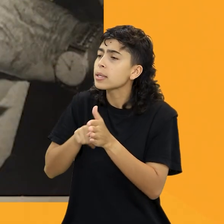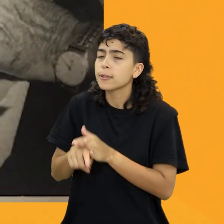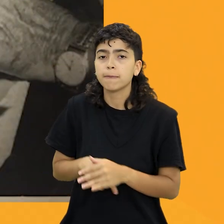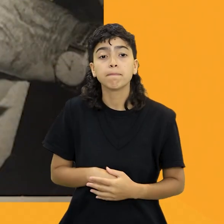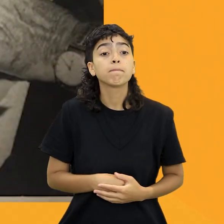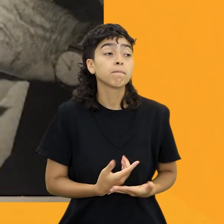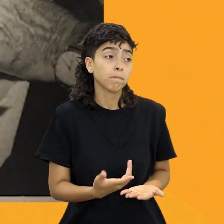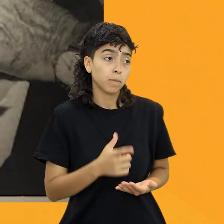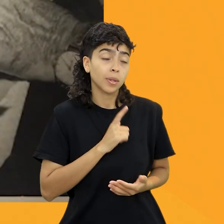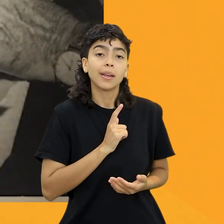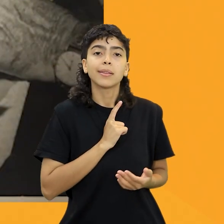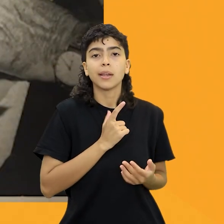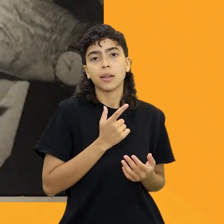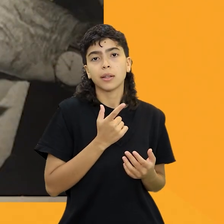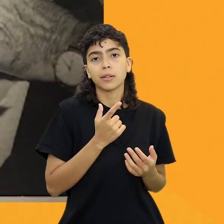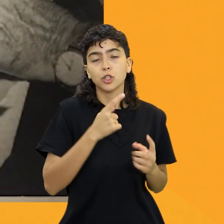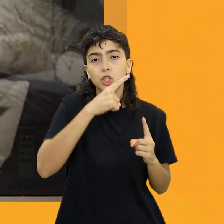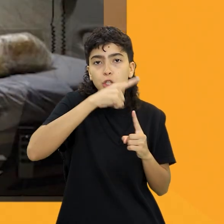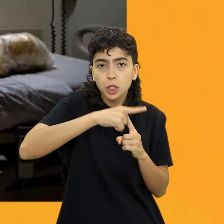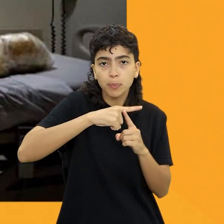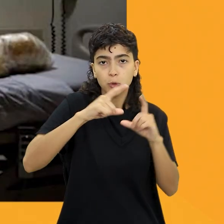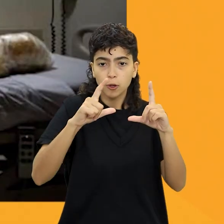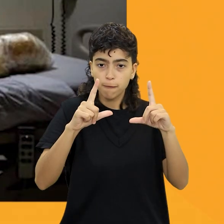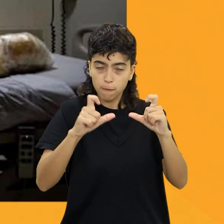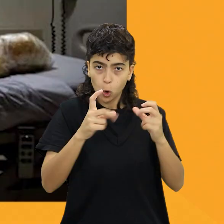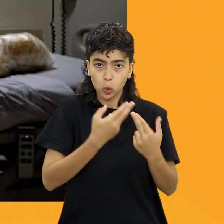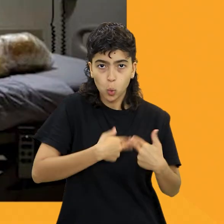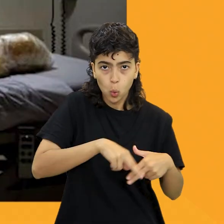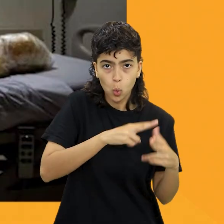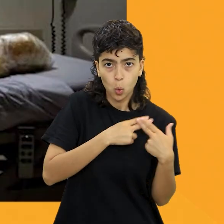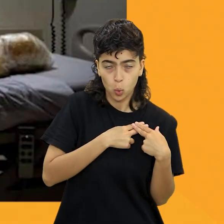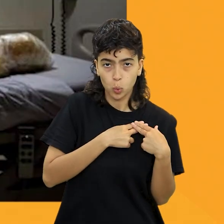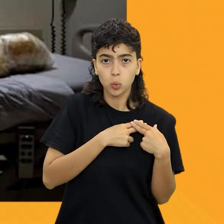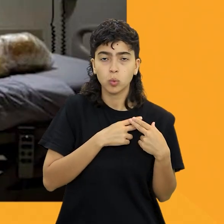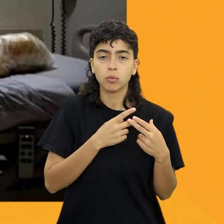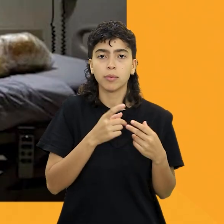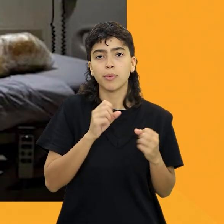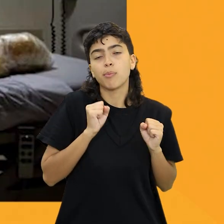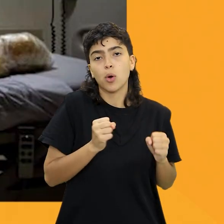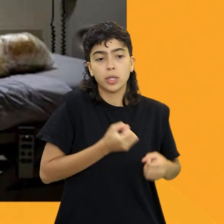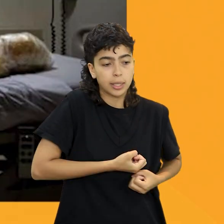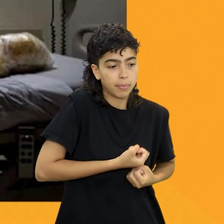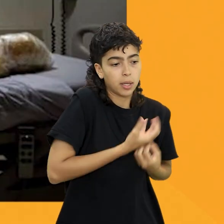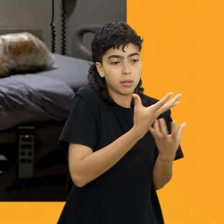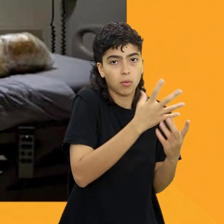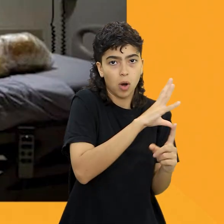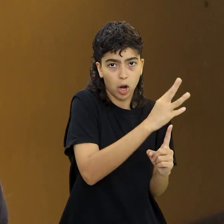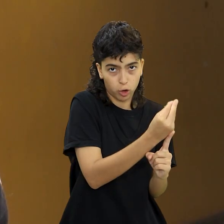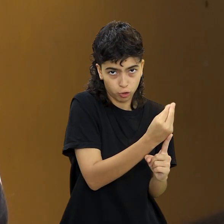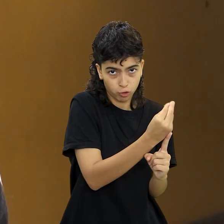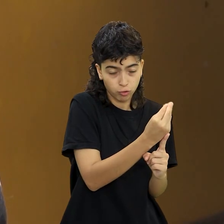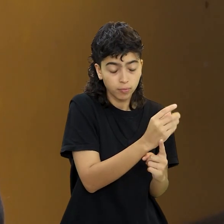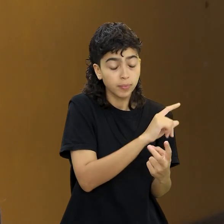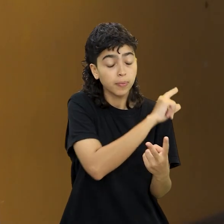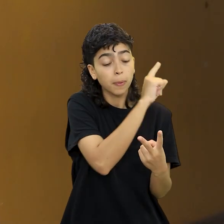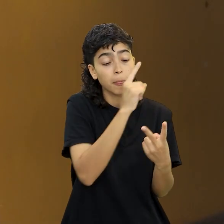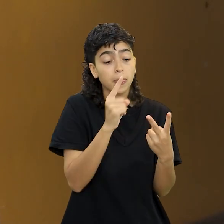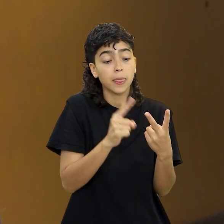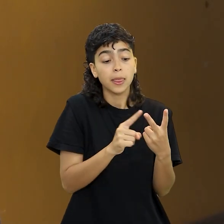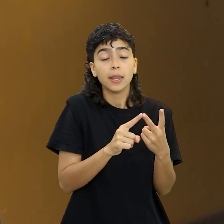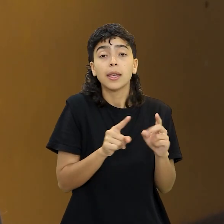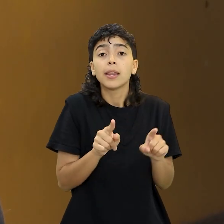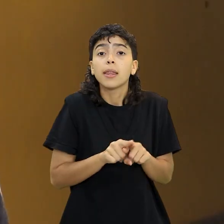além dessas, né, dessa vertente das fotografias como expressão artística, também temos uma prática